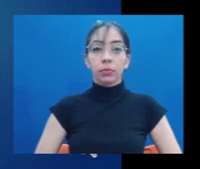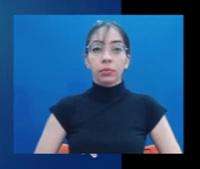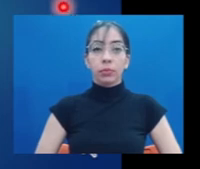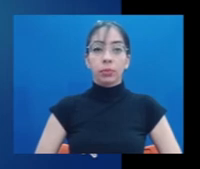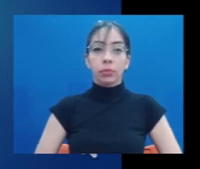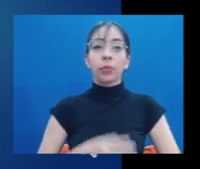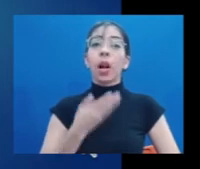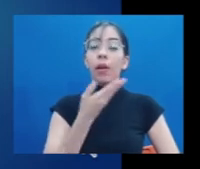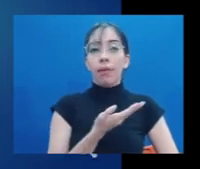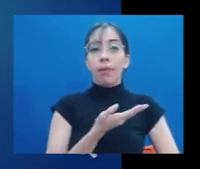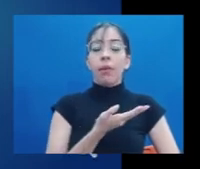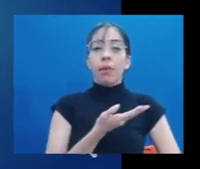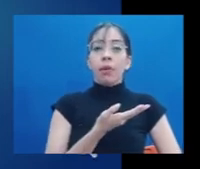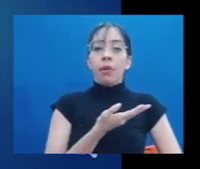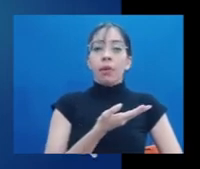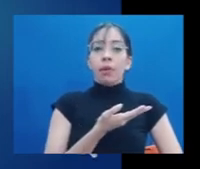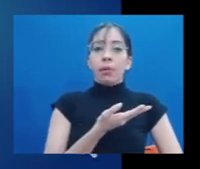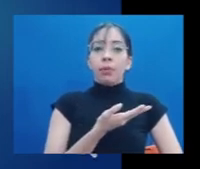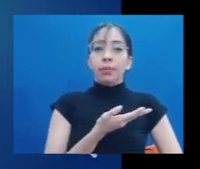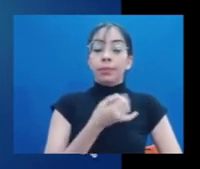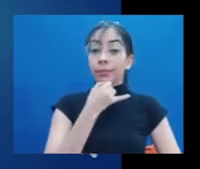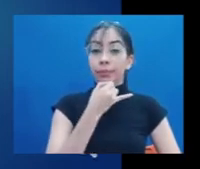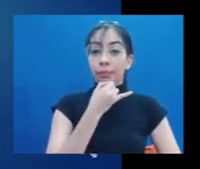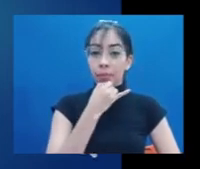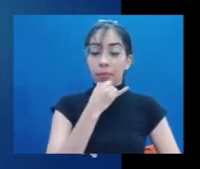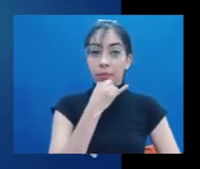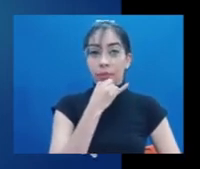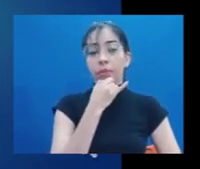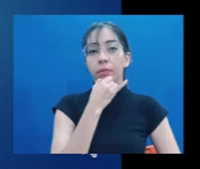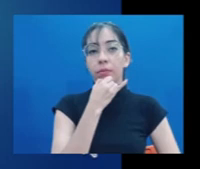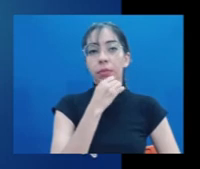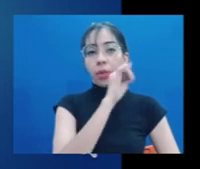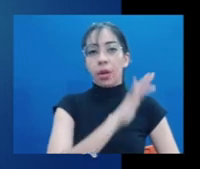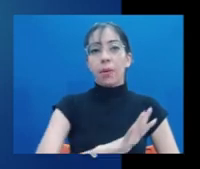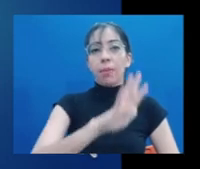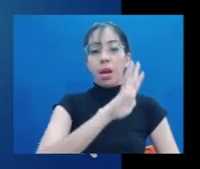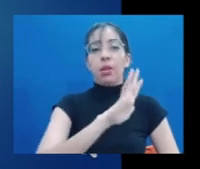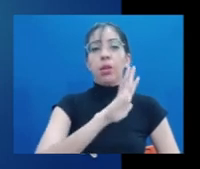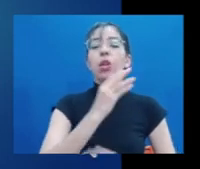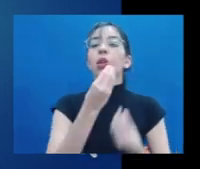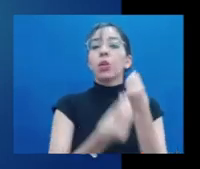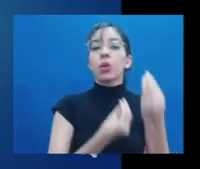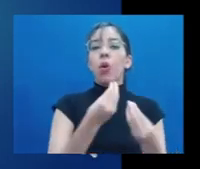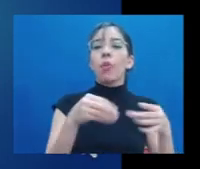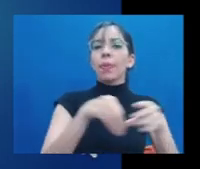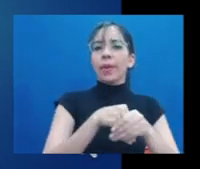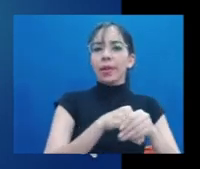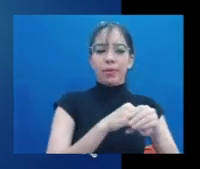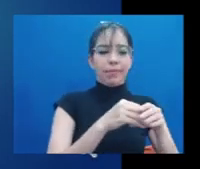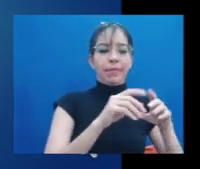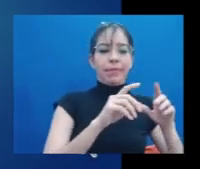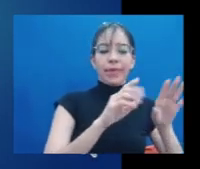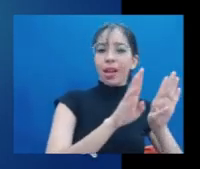não é aceitável pelo benefício que você vai atribuir a esse ato. Então, esse pequeno efeito, às vezes, não